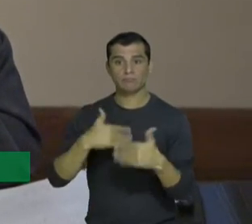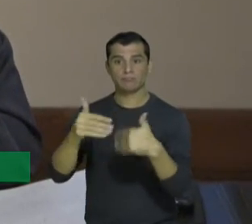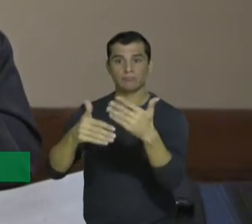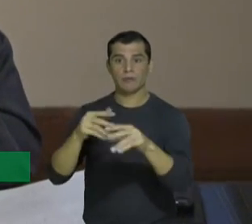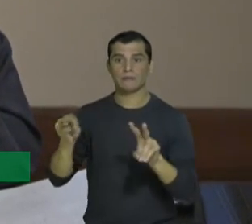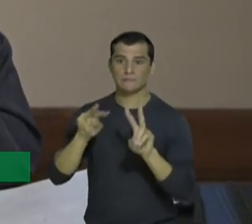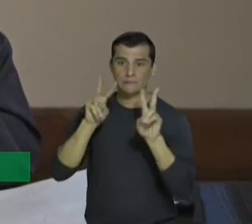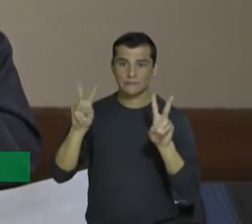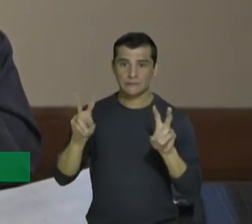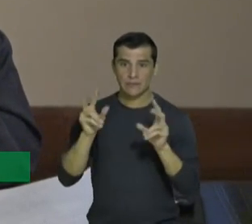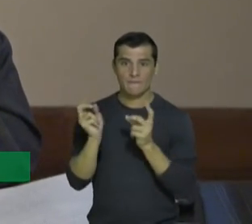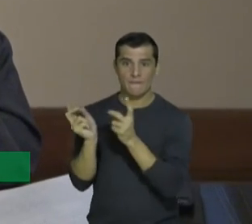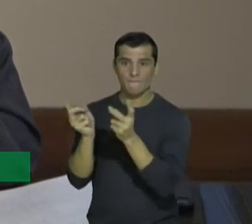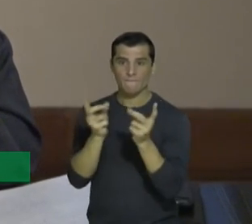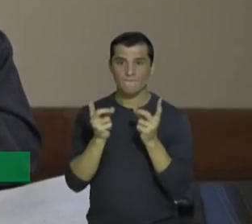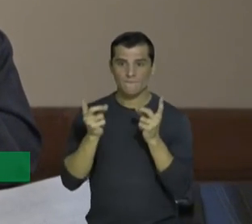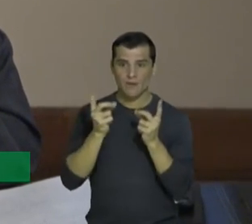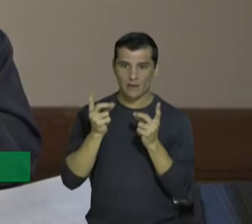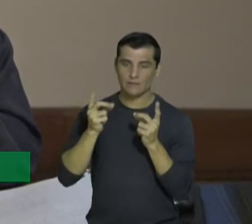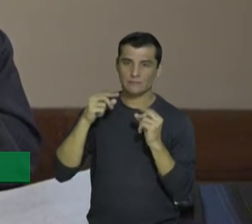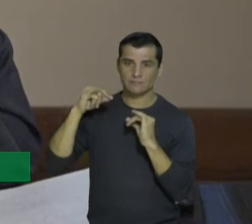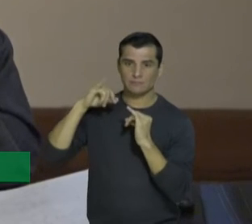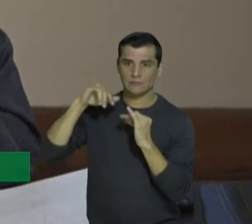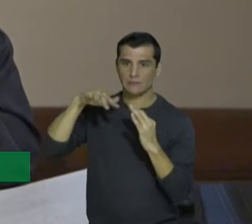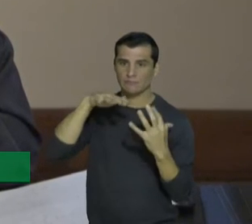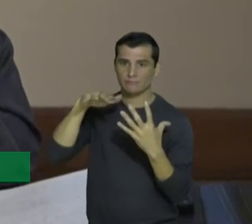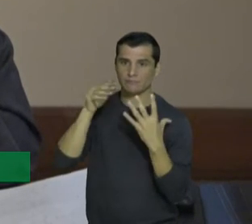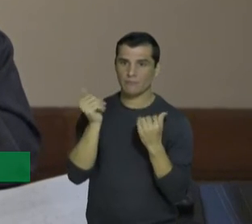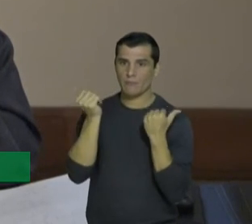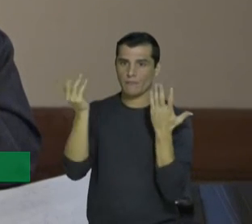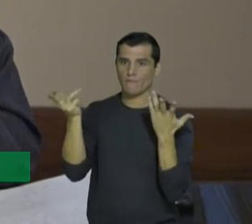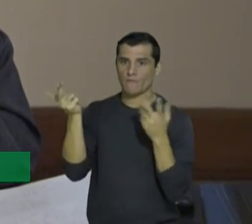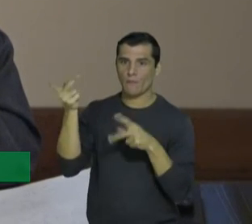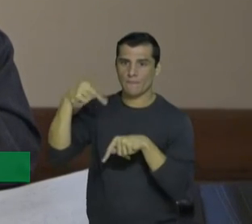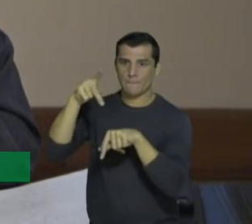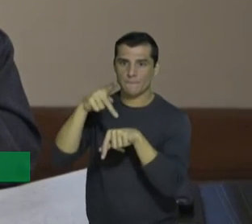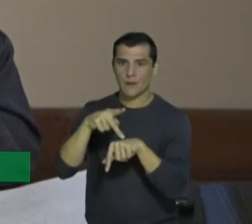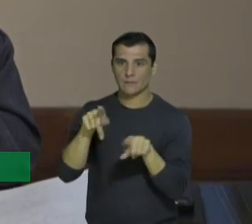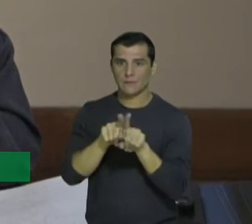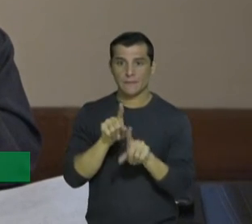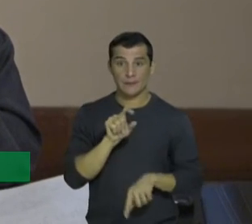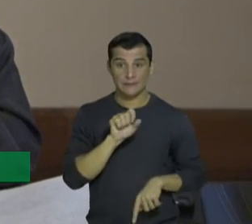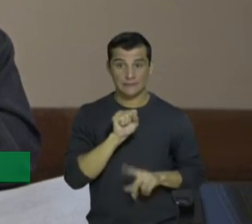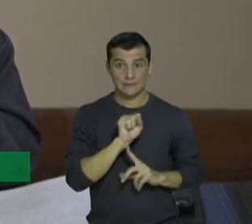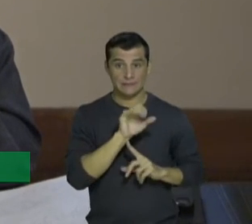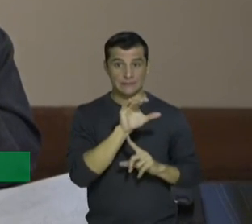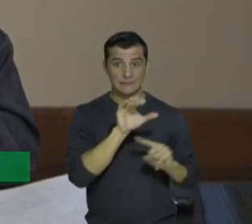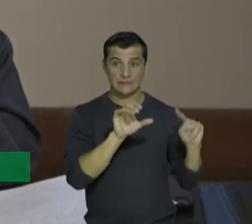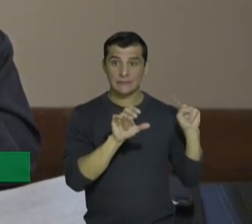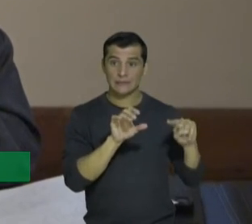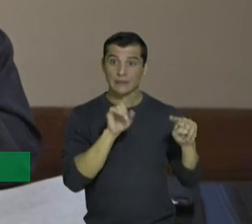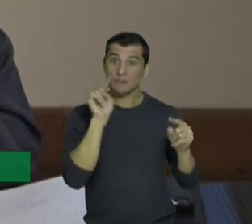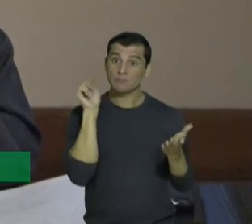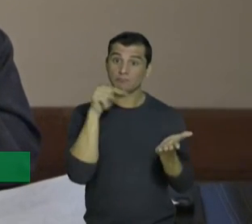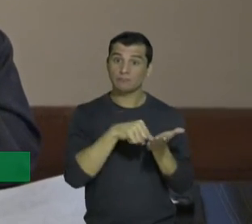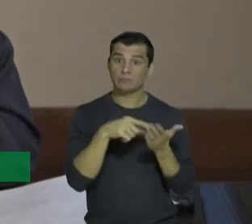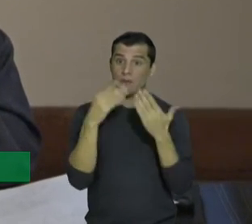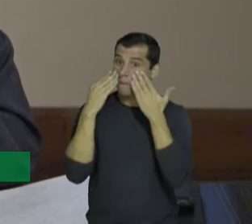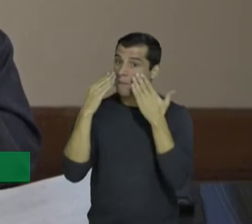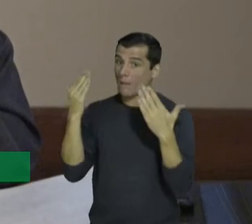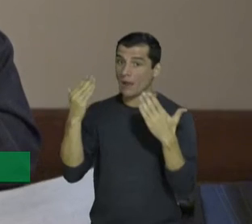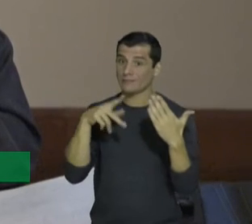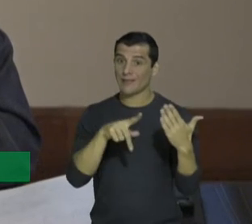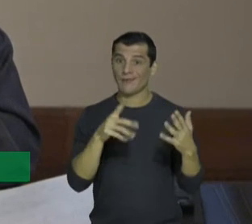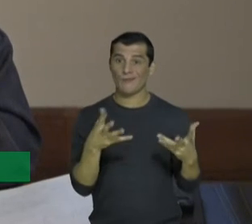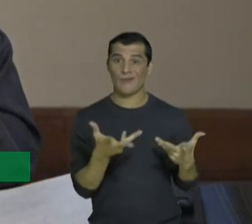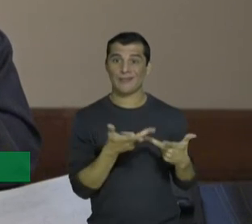de comércio exterior o assunto de eh colocar Santa Catarina eh como evidência da sua